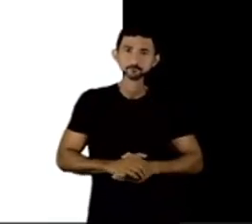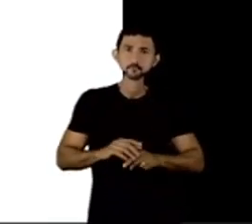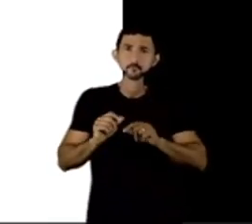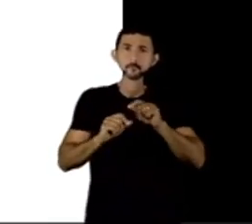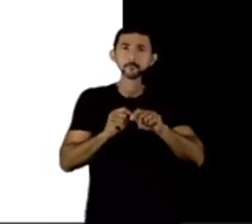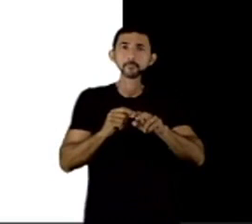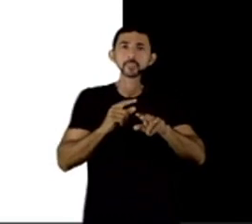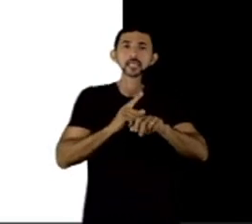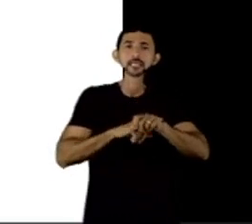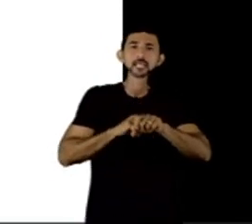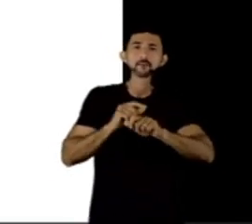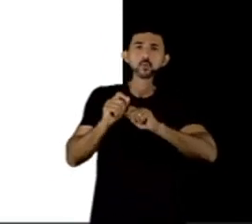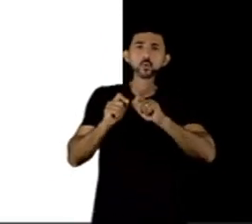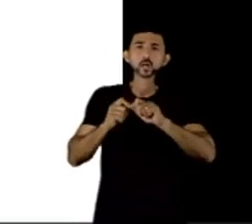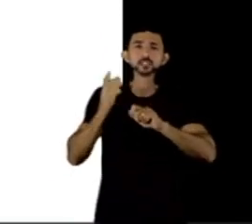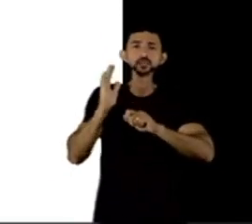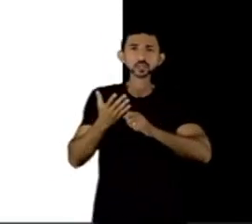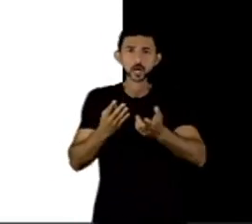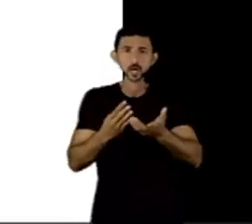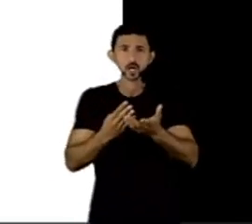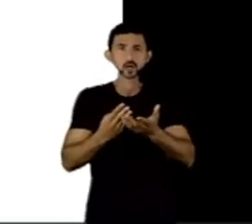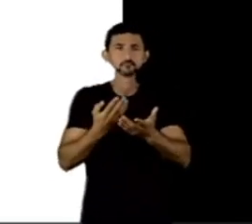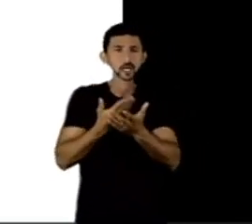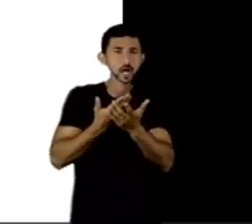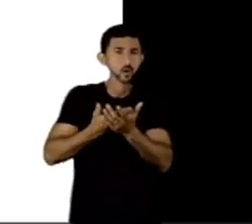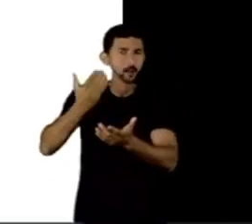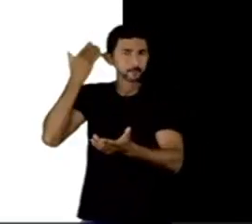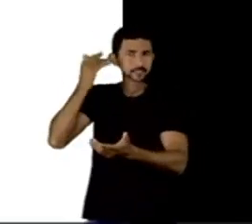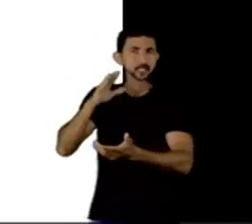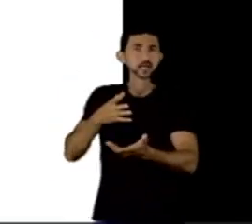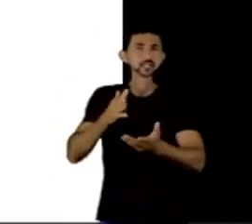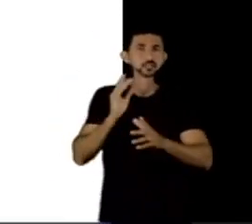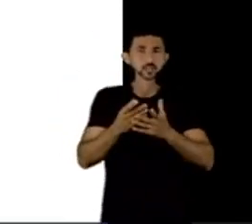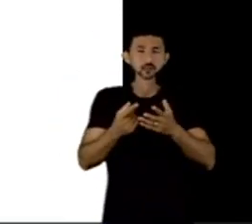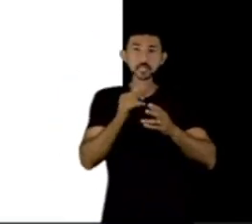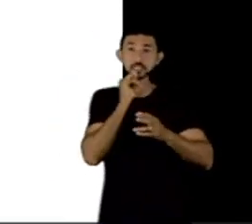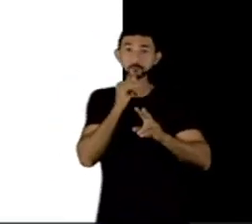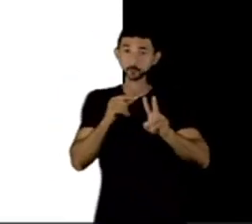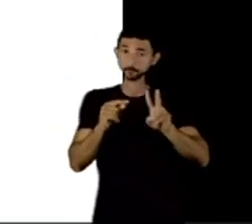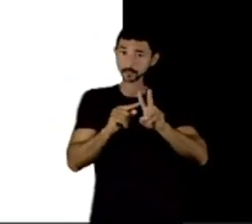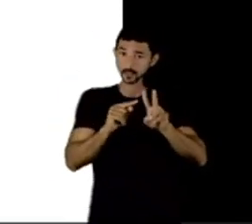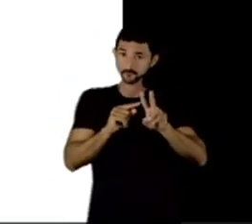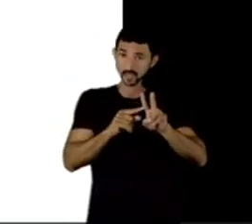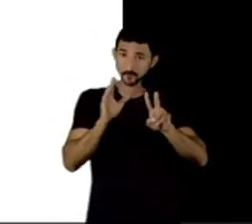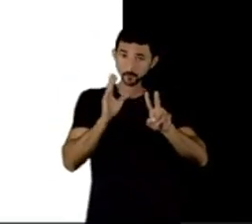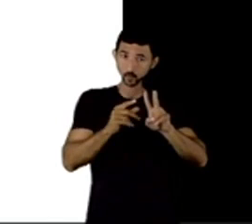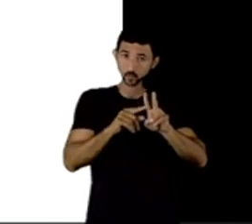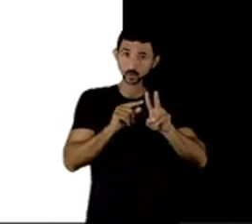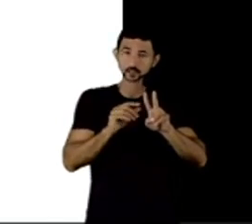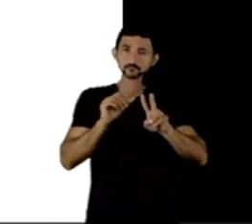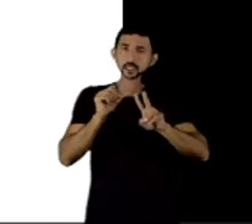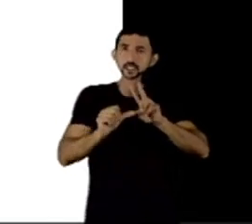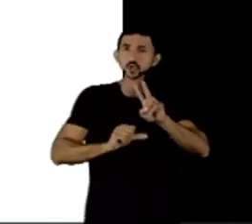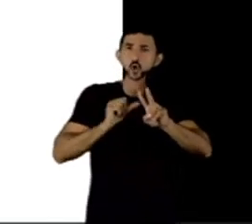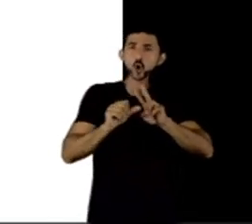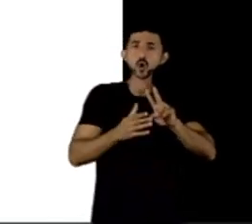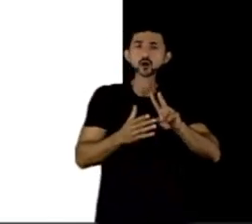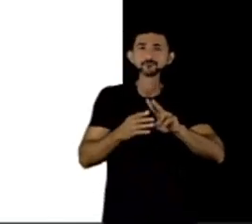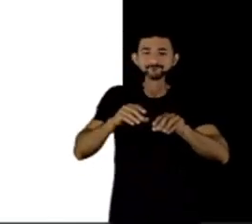ao tempo, nós já vimos em outras aulas que quando eu tenho um verbo, esse verbo ele pode